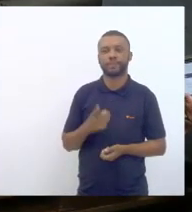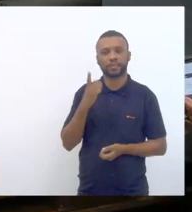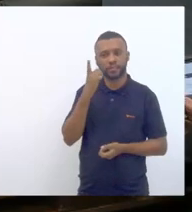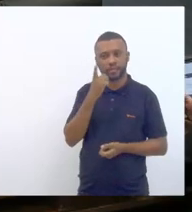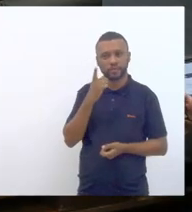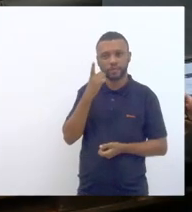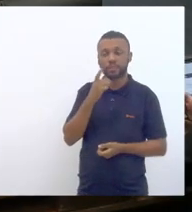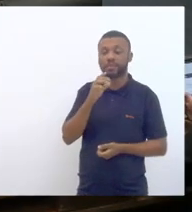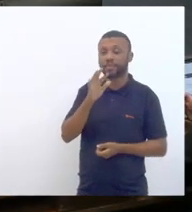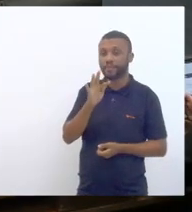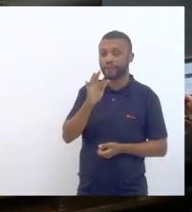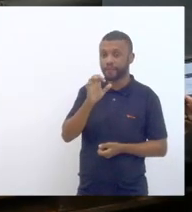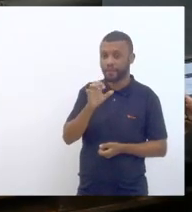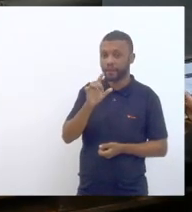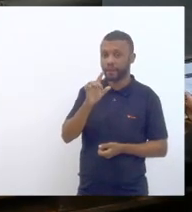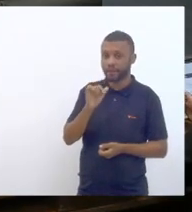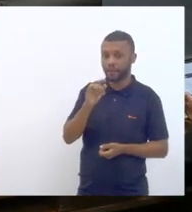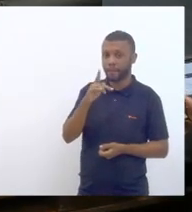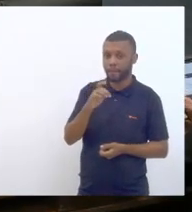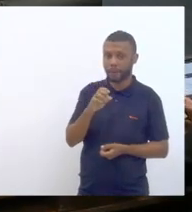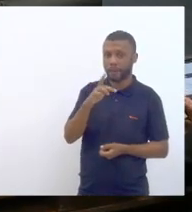Deputado Felipe Poubel.